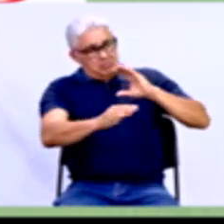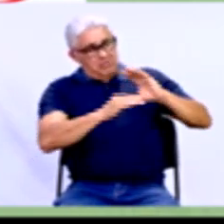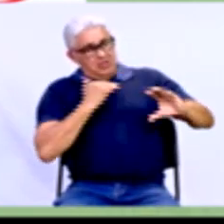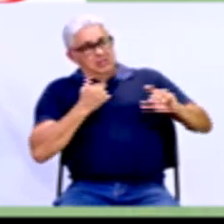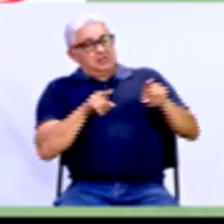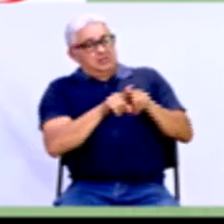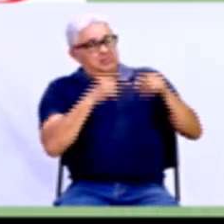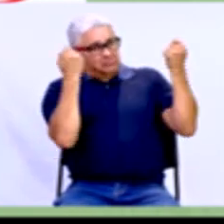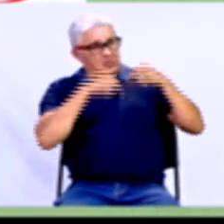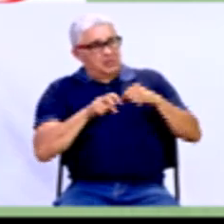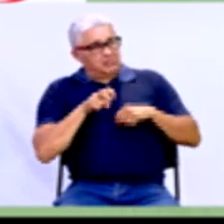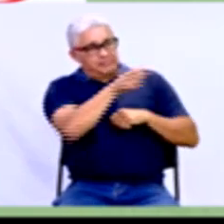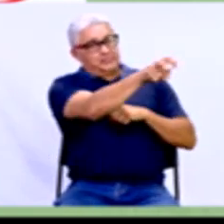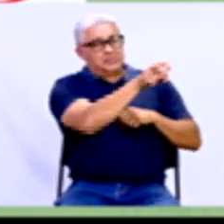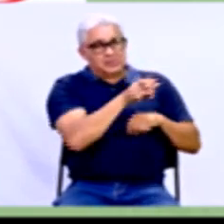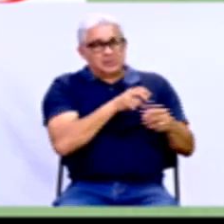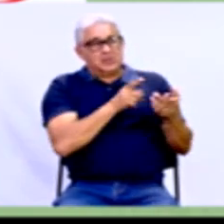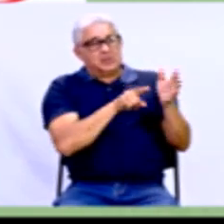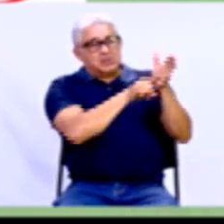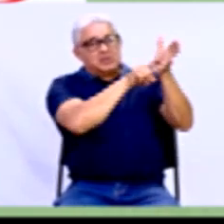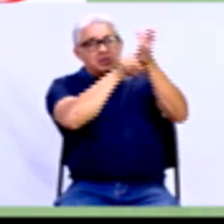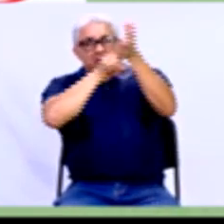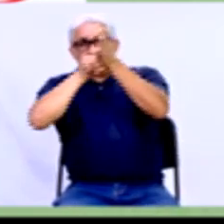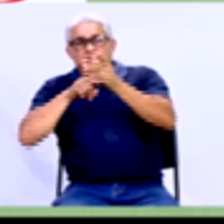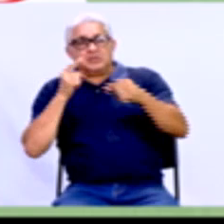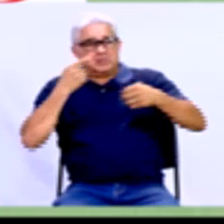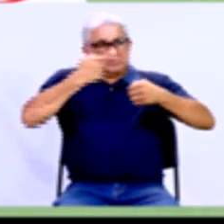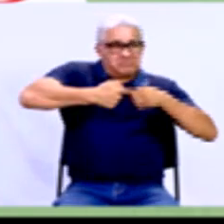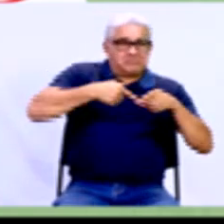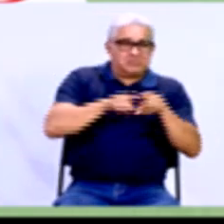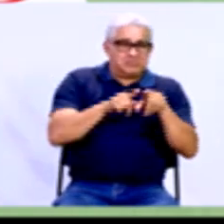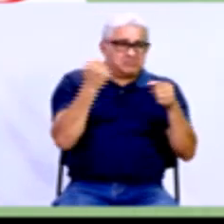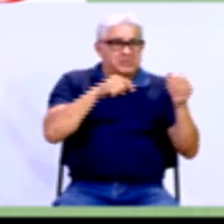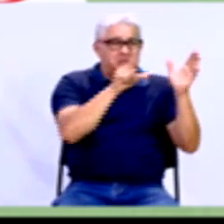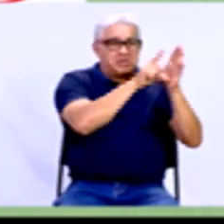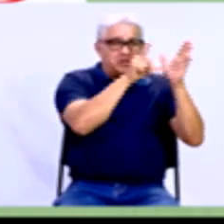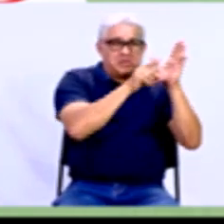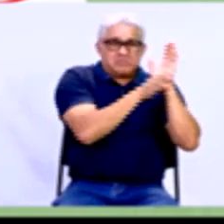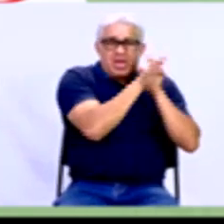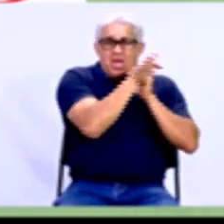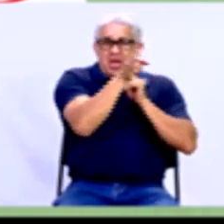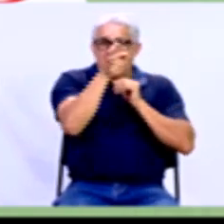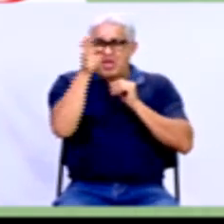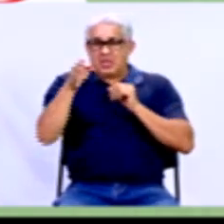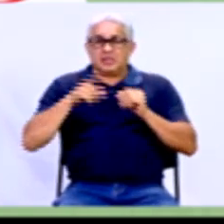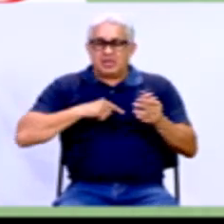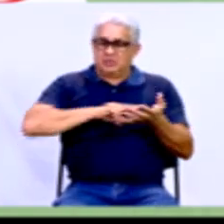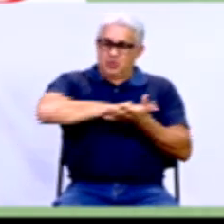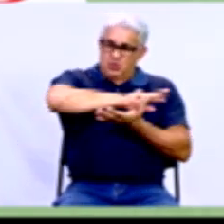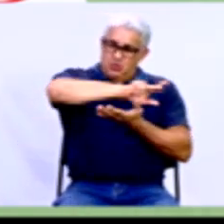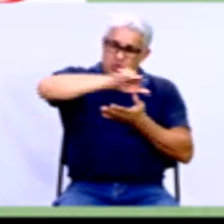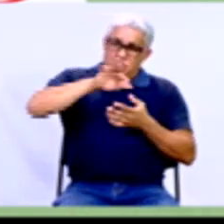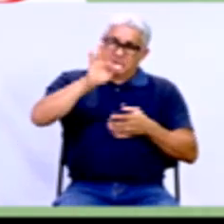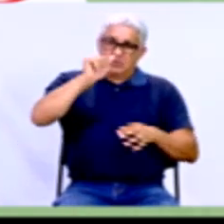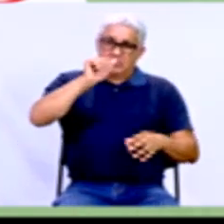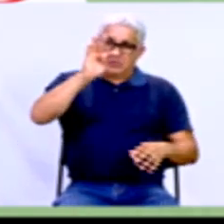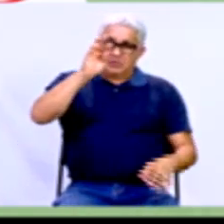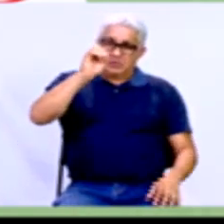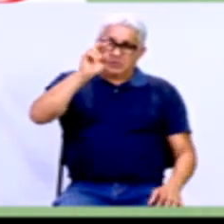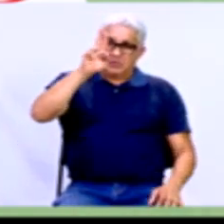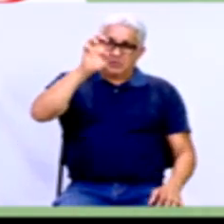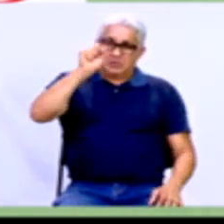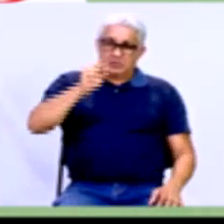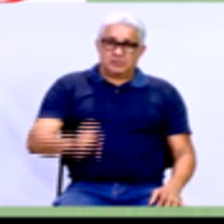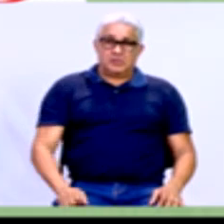precisou pesquisar, não precisou gastar combustível para ir, né? Então, tem vários fatores. E isso se torna